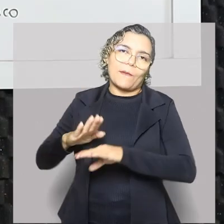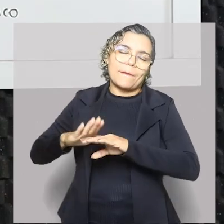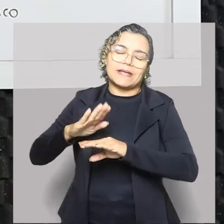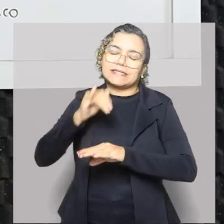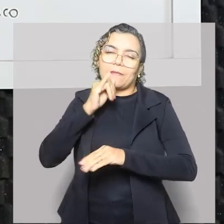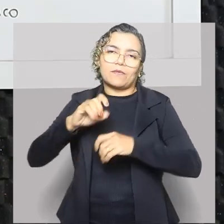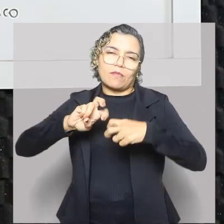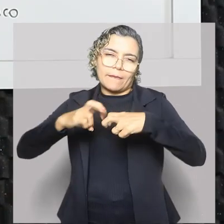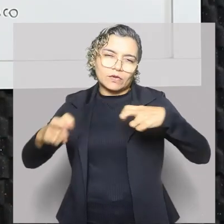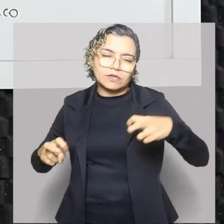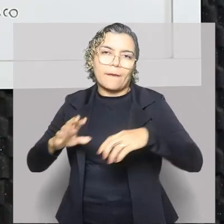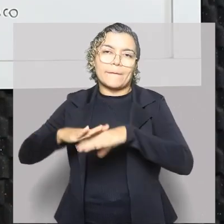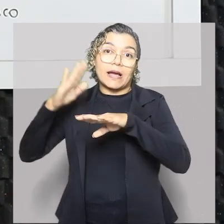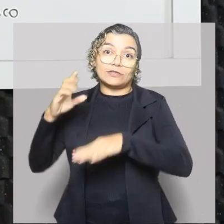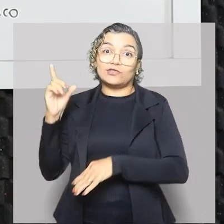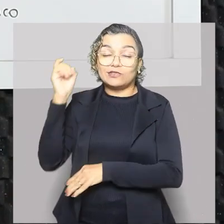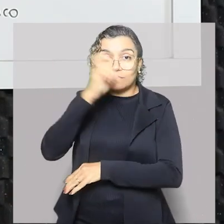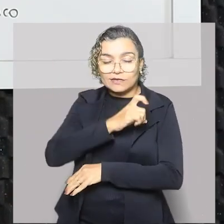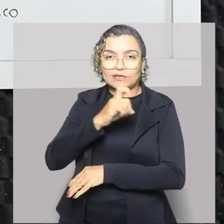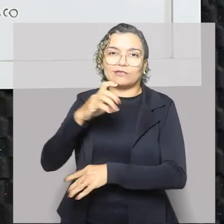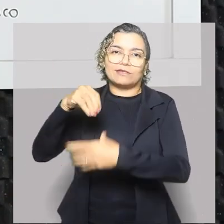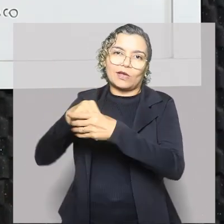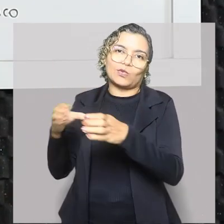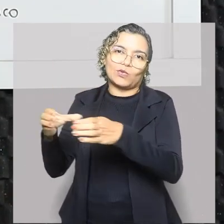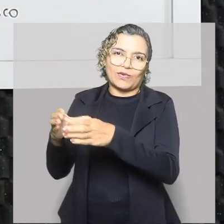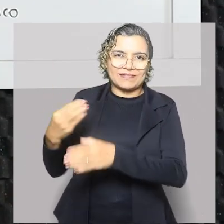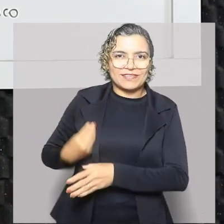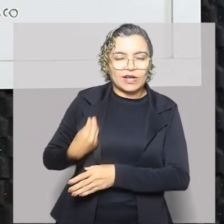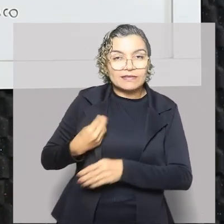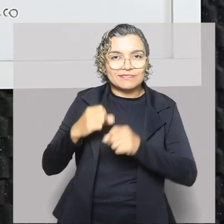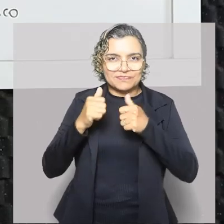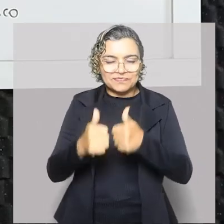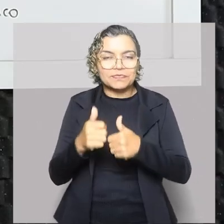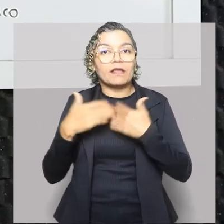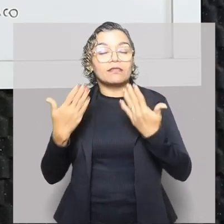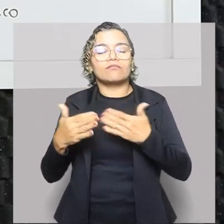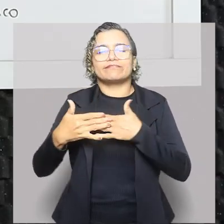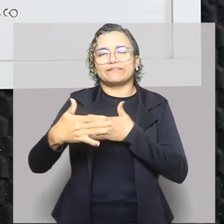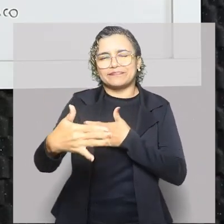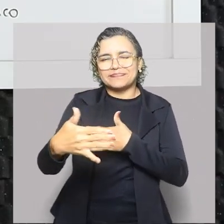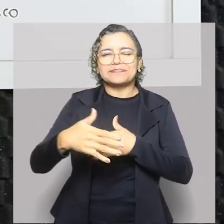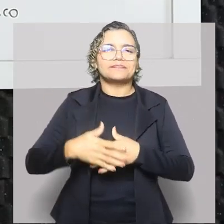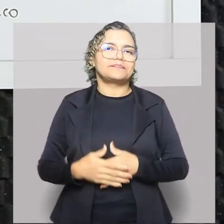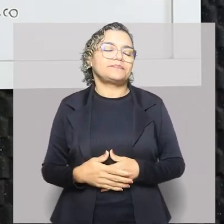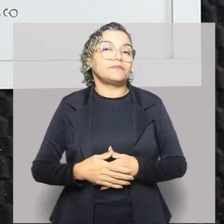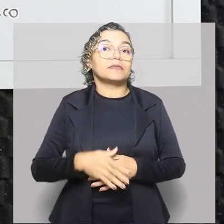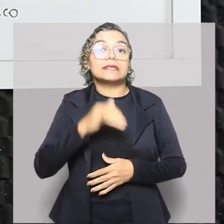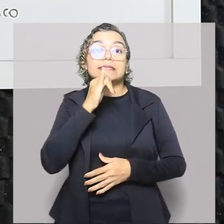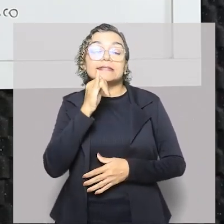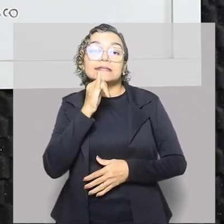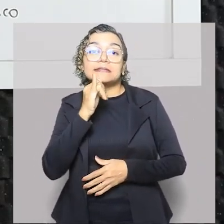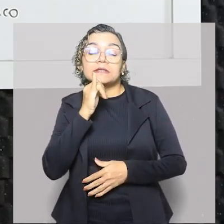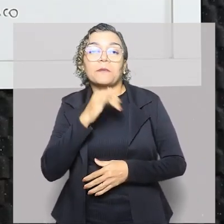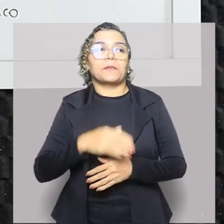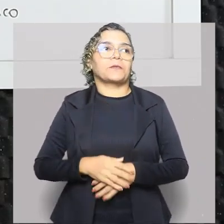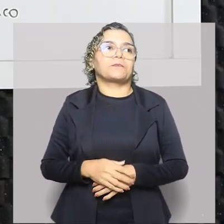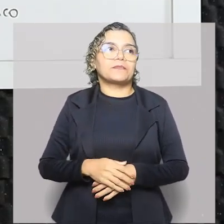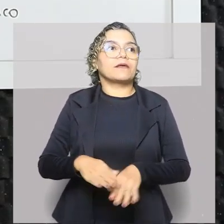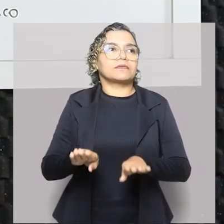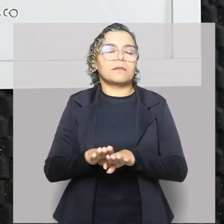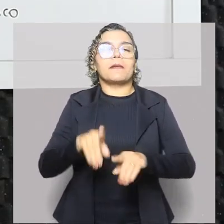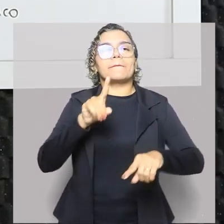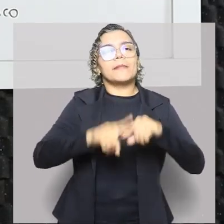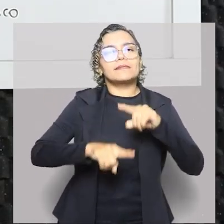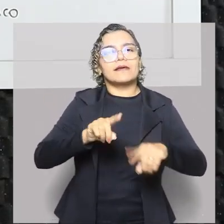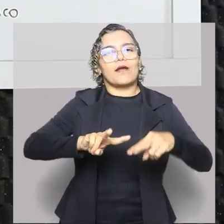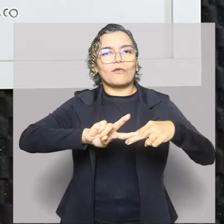aí complexo desses organismos, tá certo? Vamos continuar então? Material genético é mais um